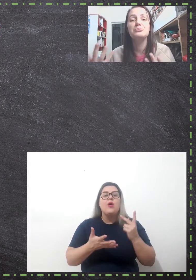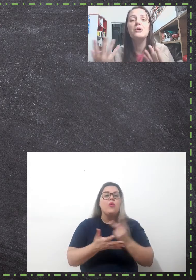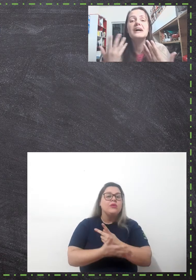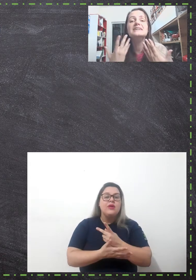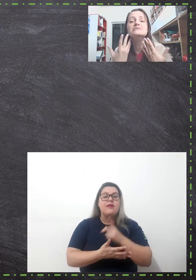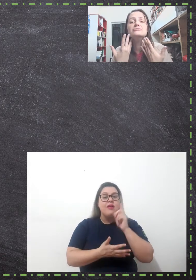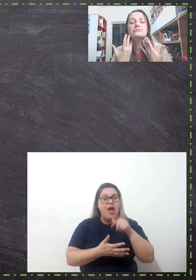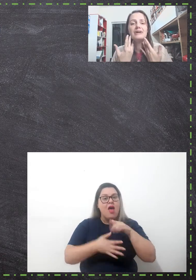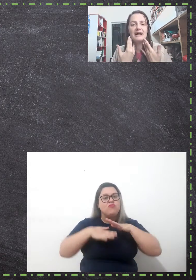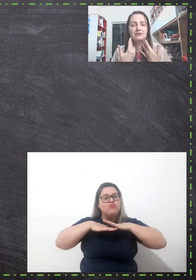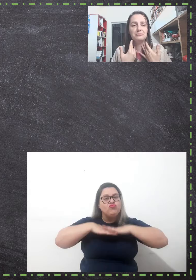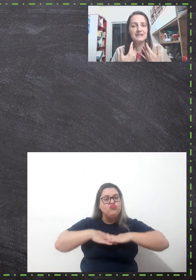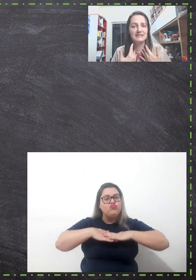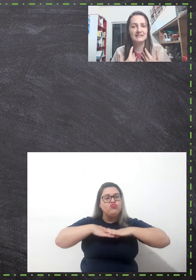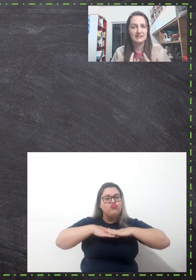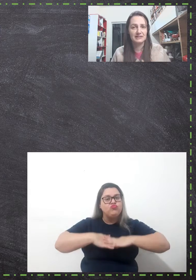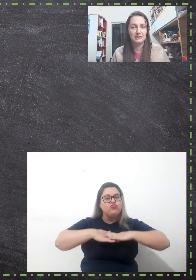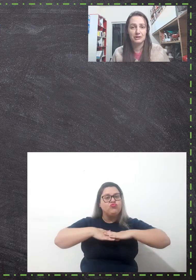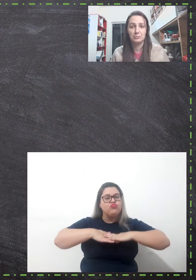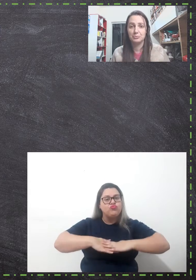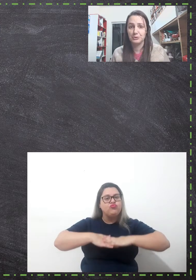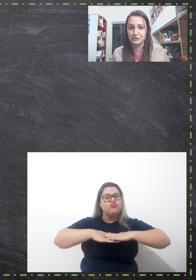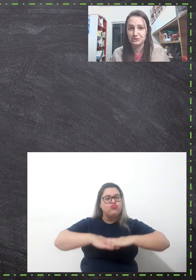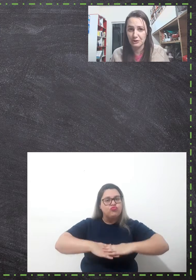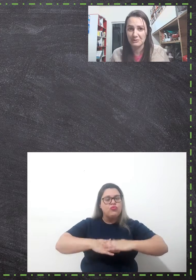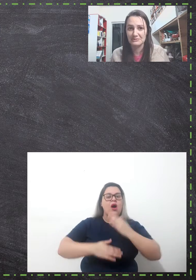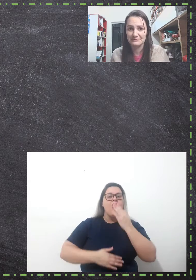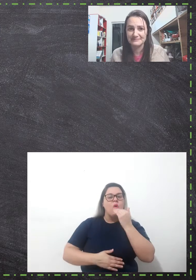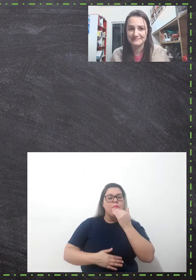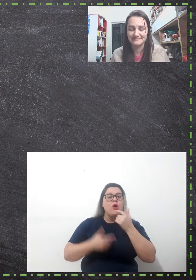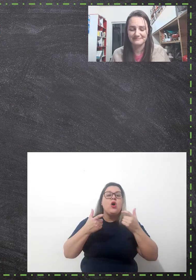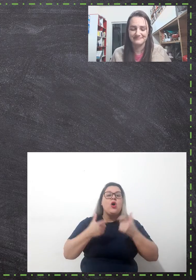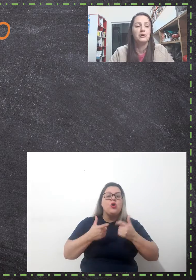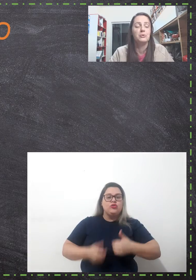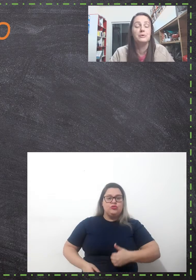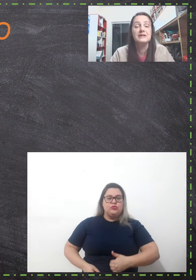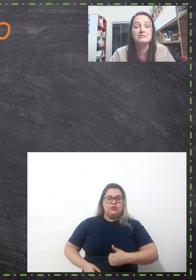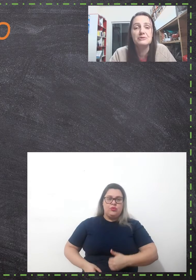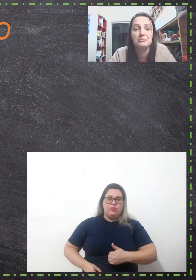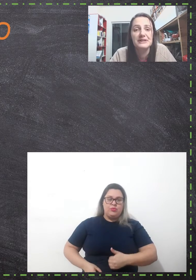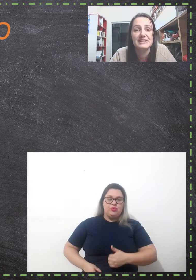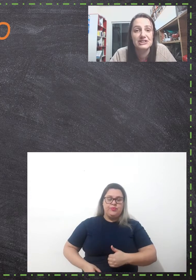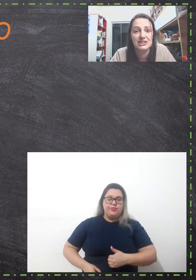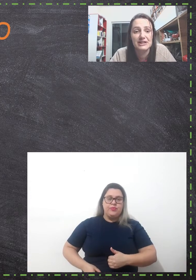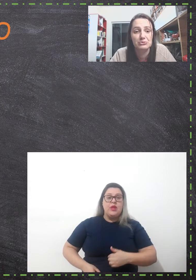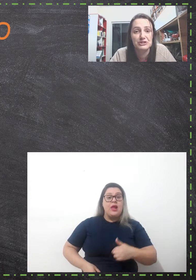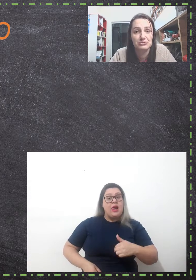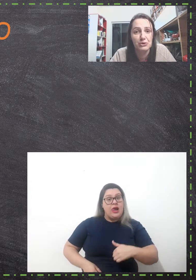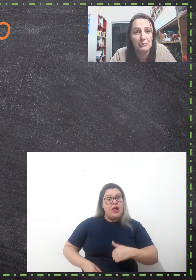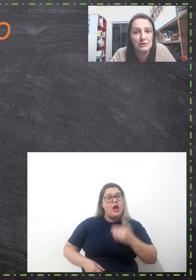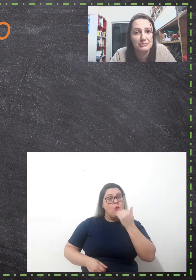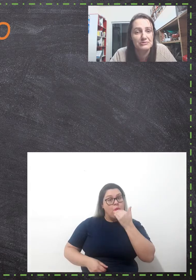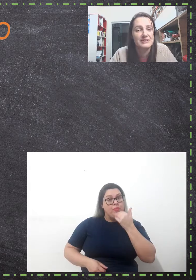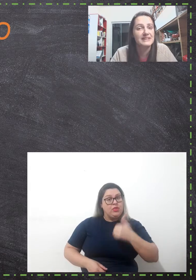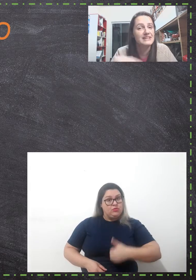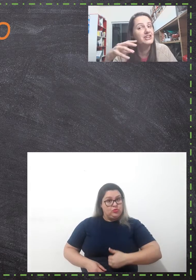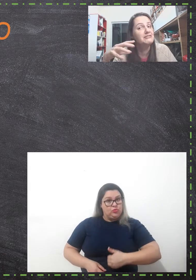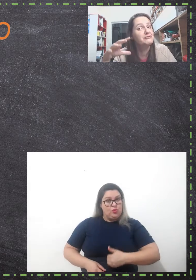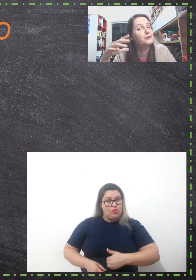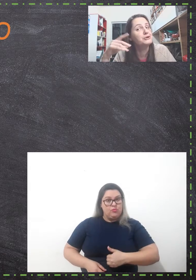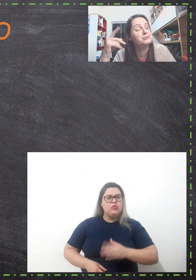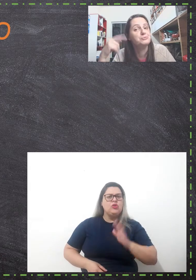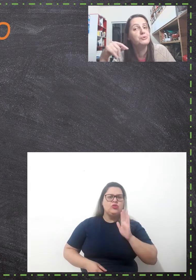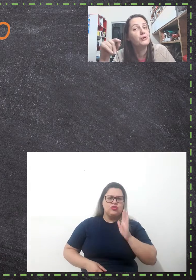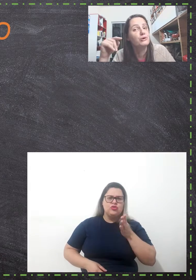ele empurrando a comida para o estômago. Quando a comida chega no estômago, que